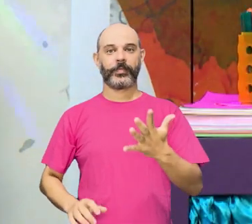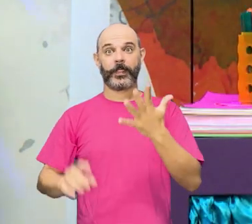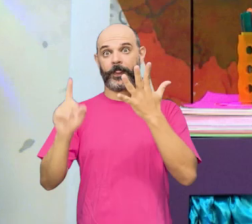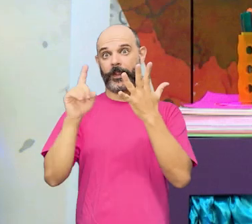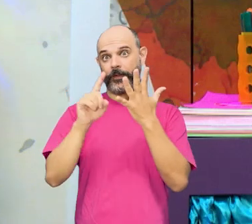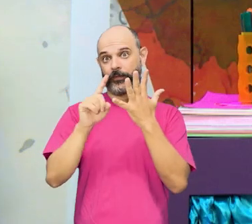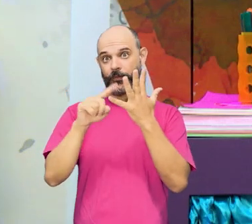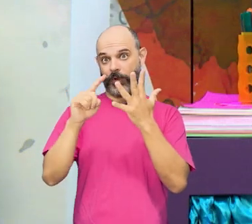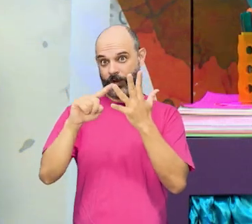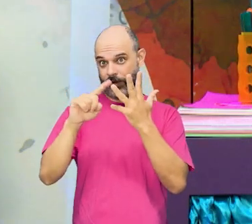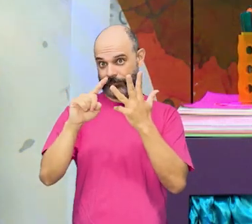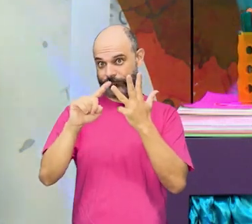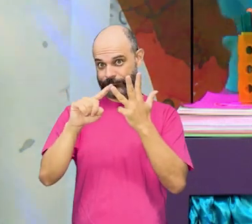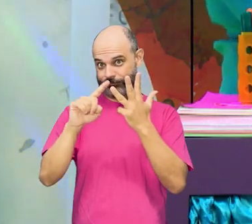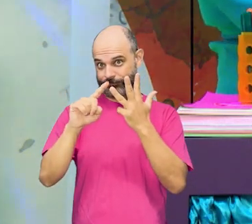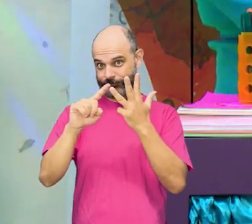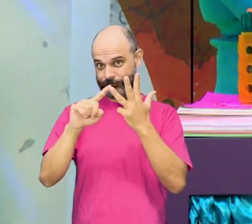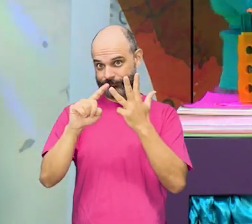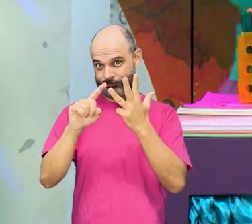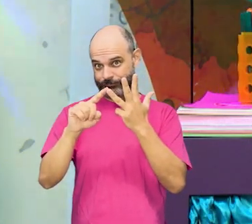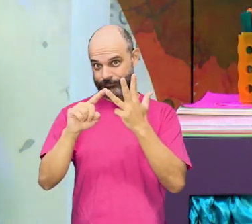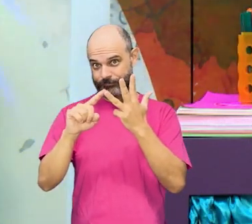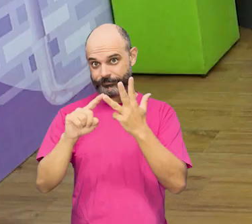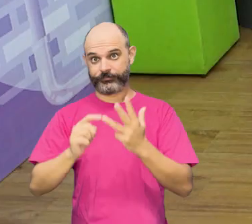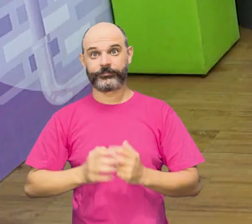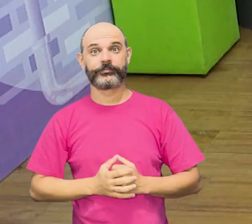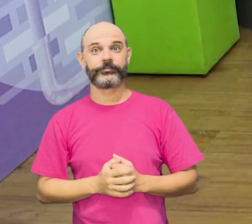Vamos ao número 4.